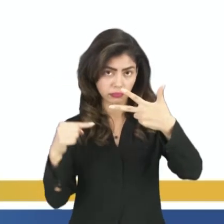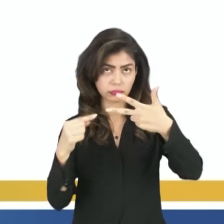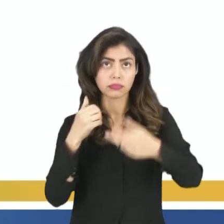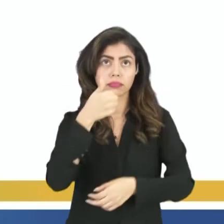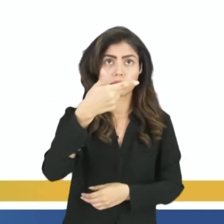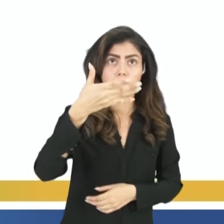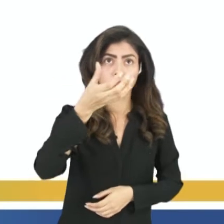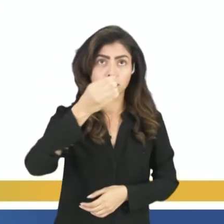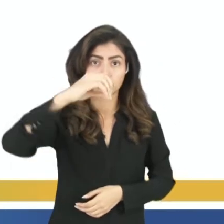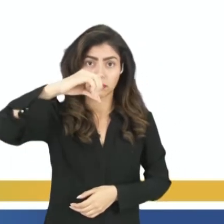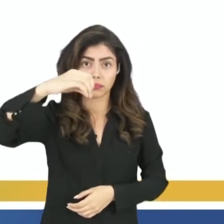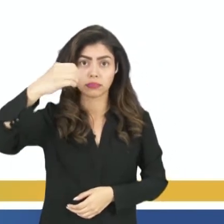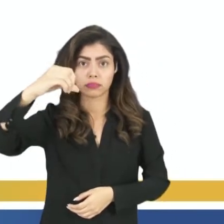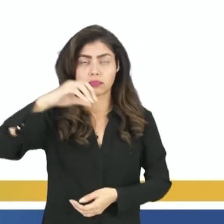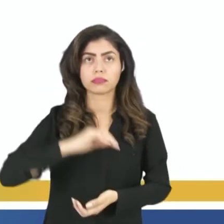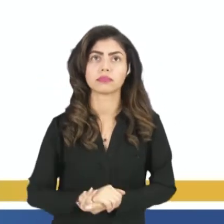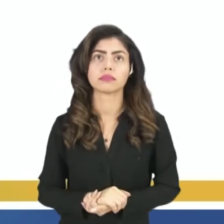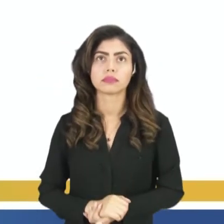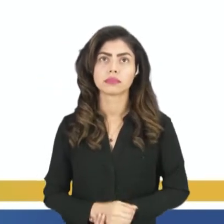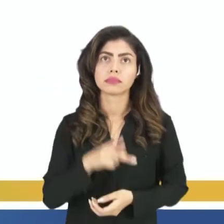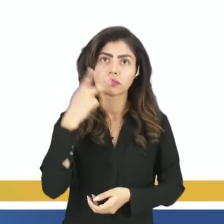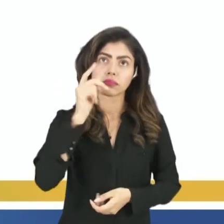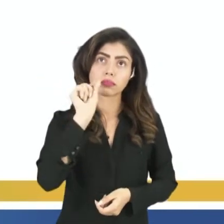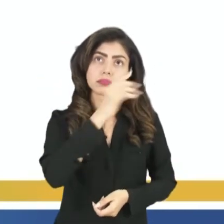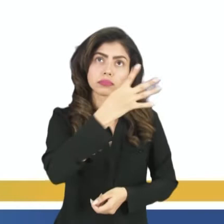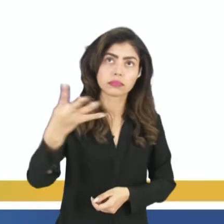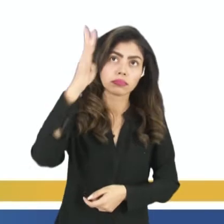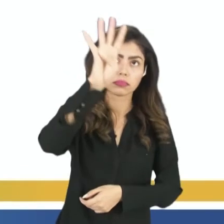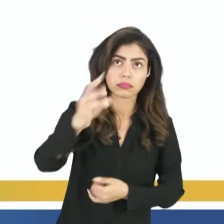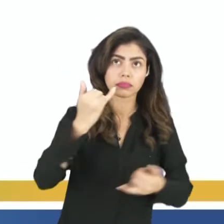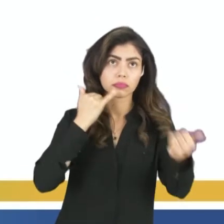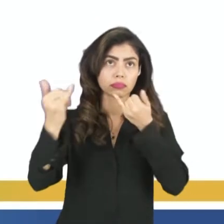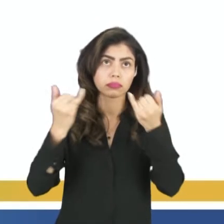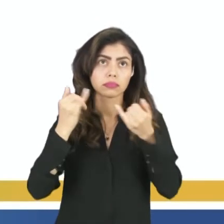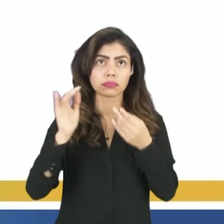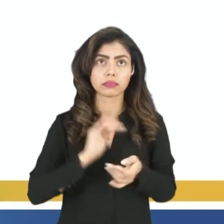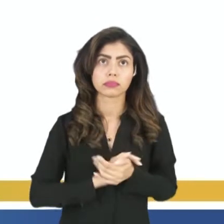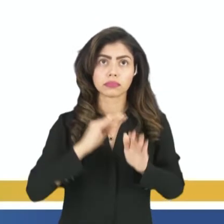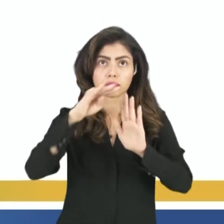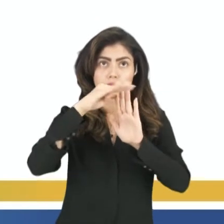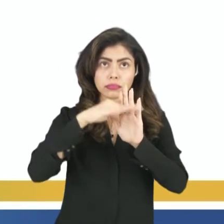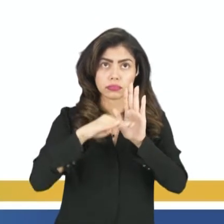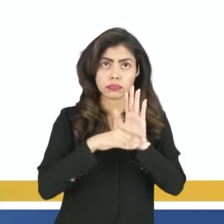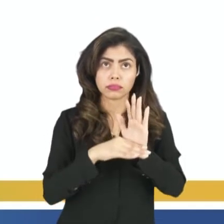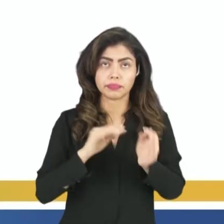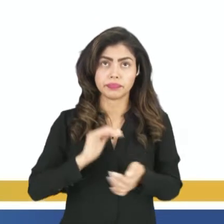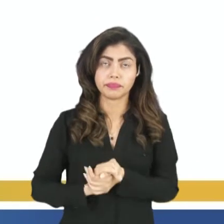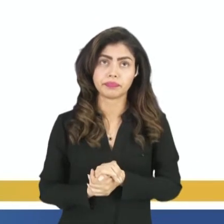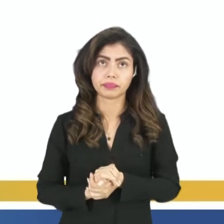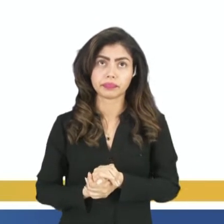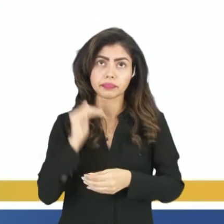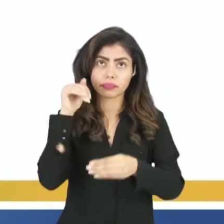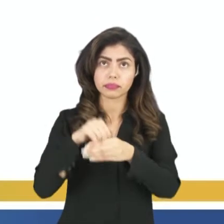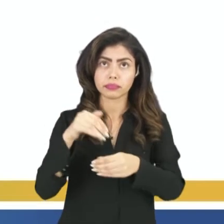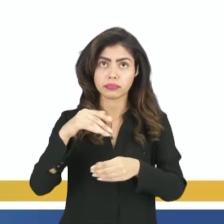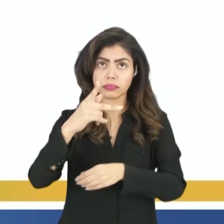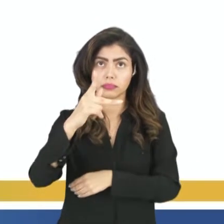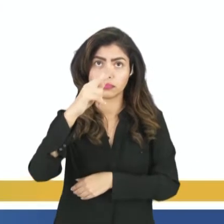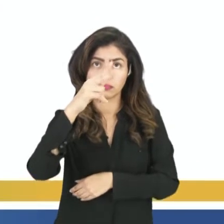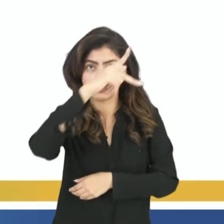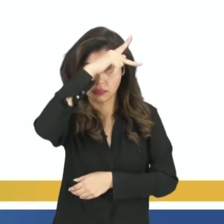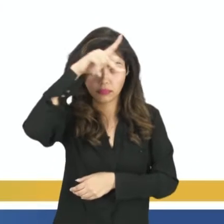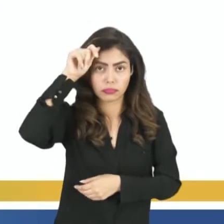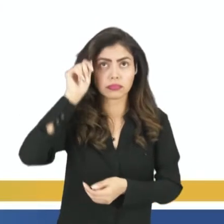de 2009, onde ele diz que no quadro seguinte são informados os turnos em que foram eleitos os prefeitos